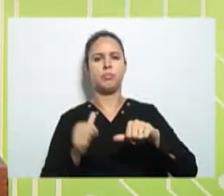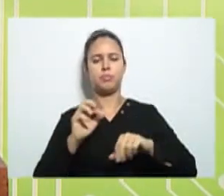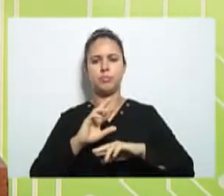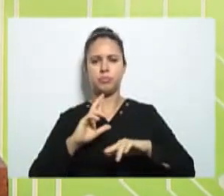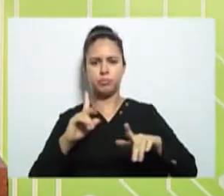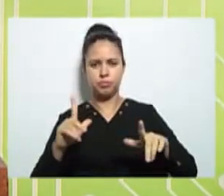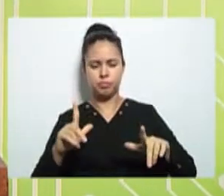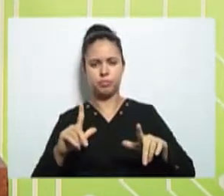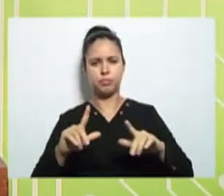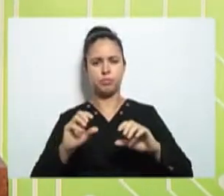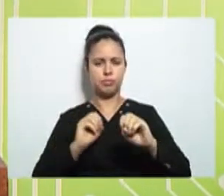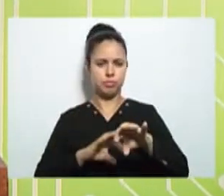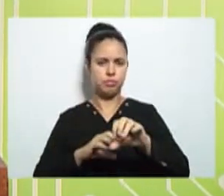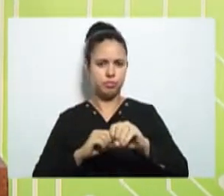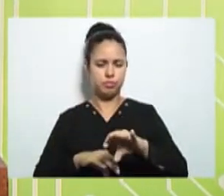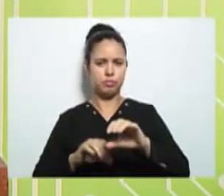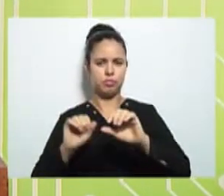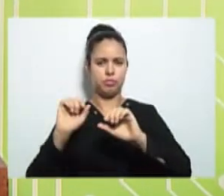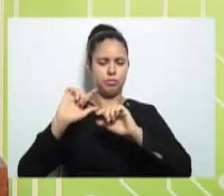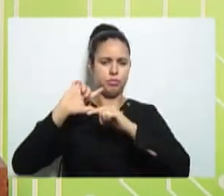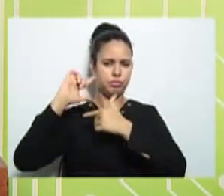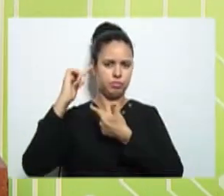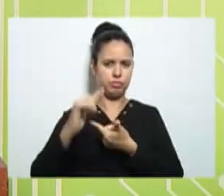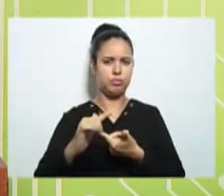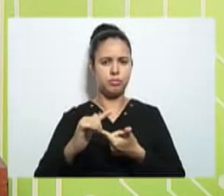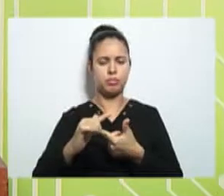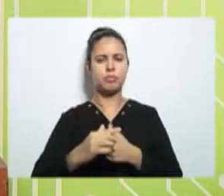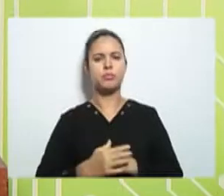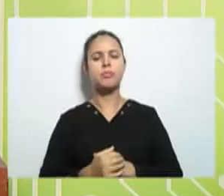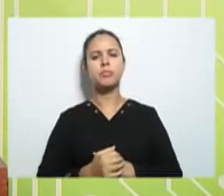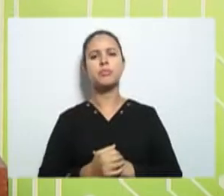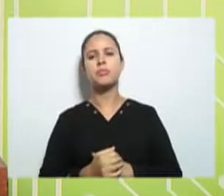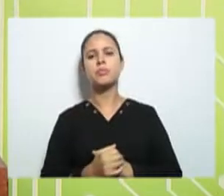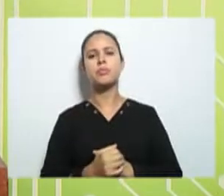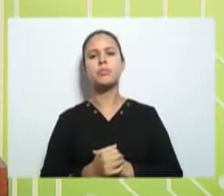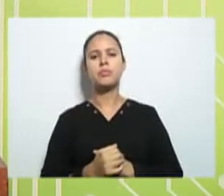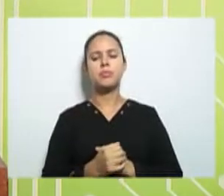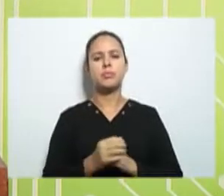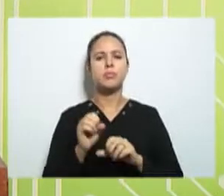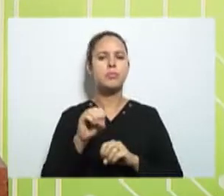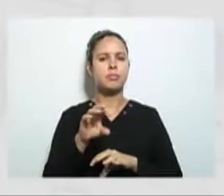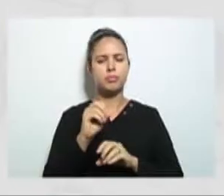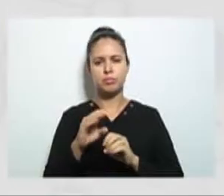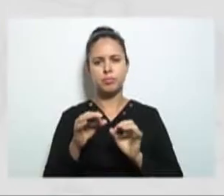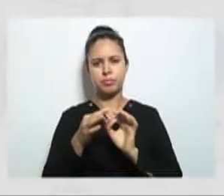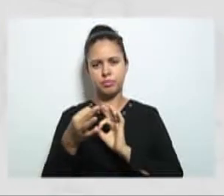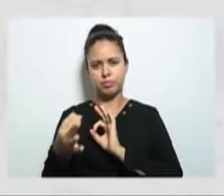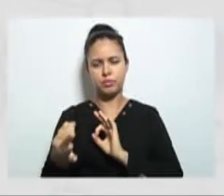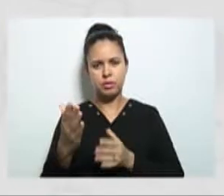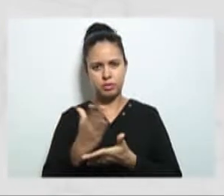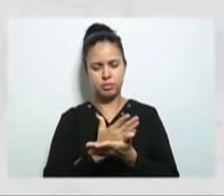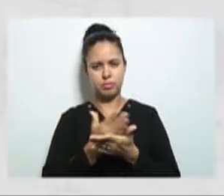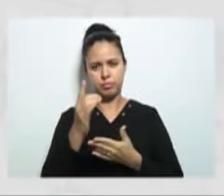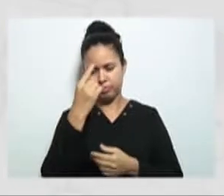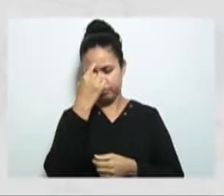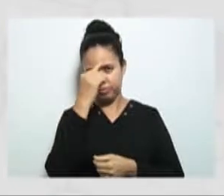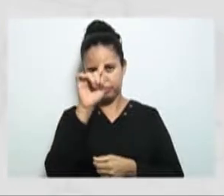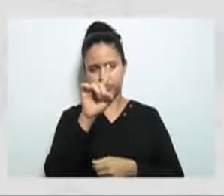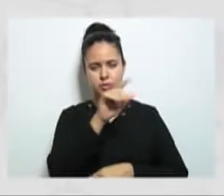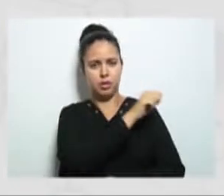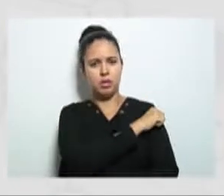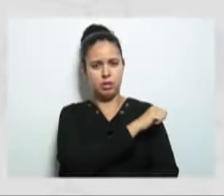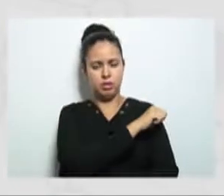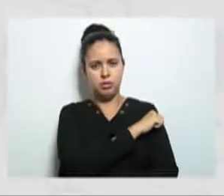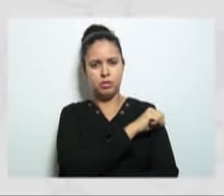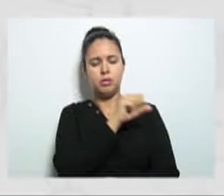mas que também é algo de sucesso, tá? Sobre educação à distância, gente, olha só aqui, ó, algumas ideias, tá? O aluno pode